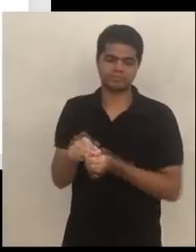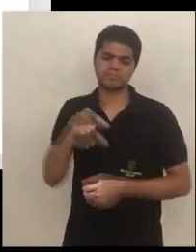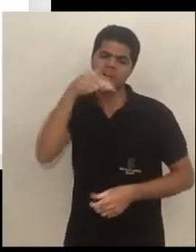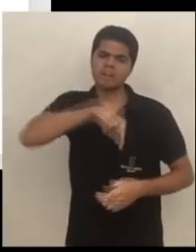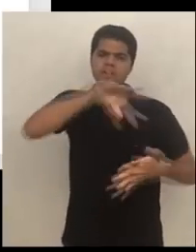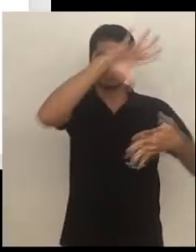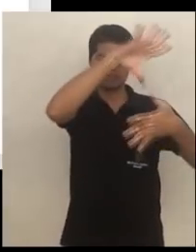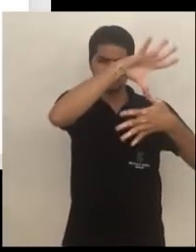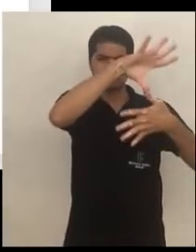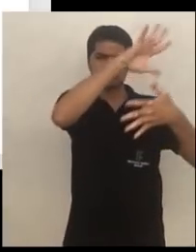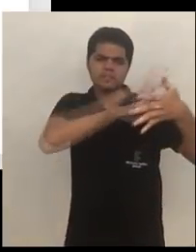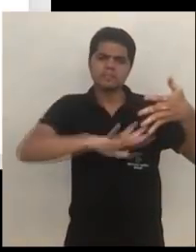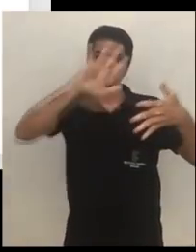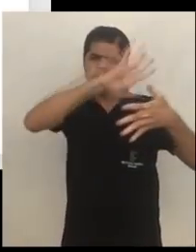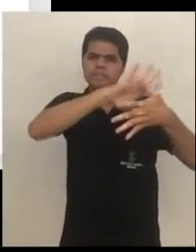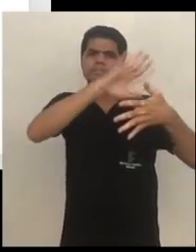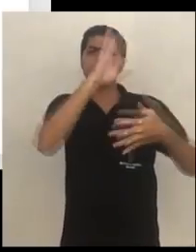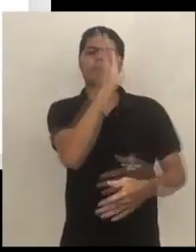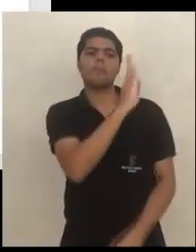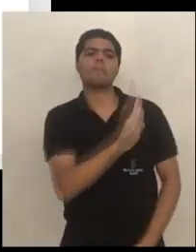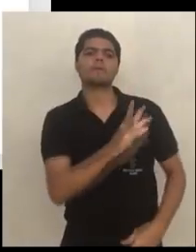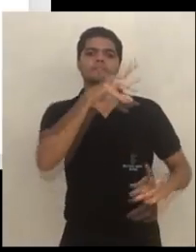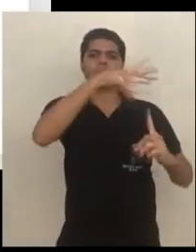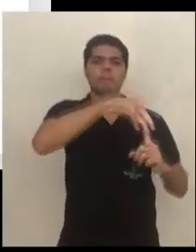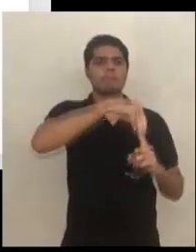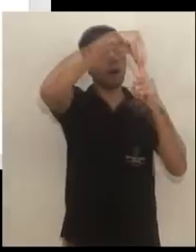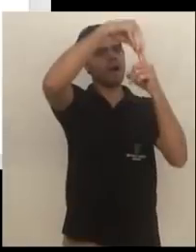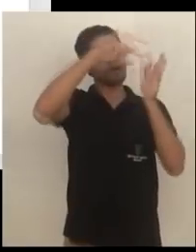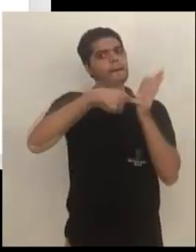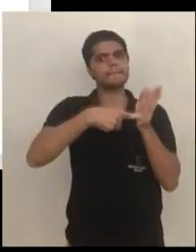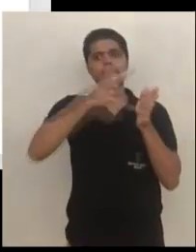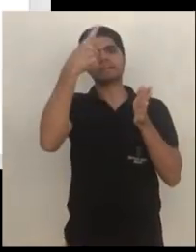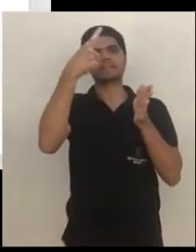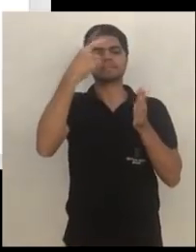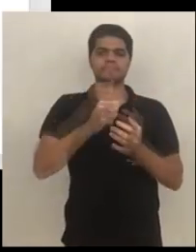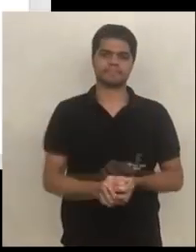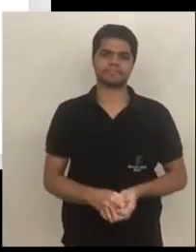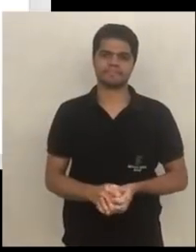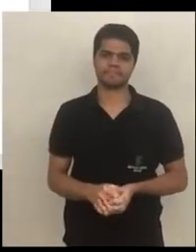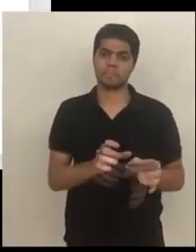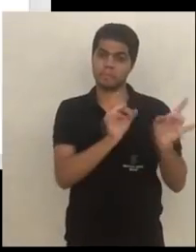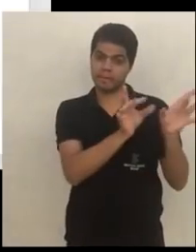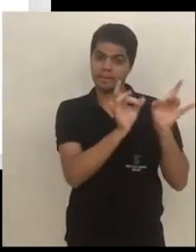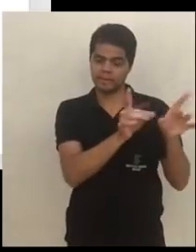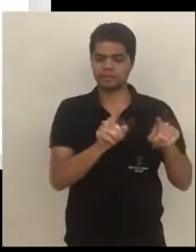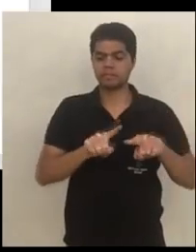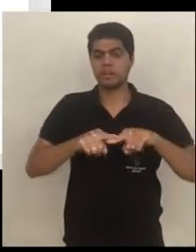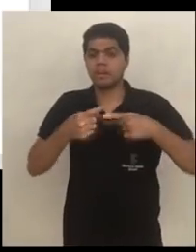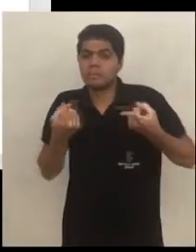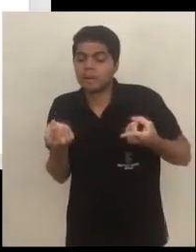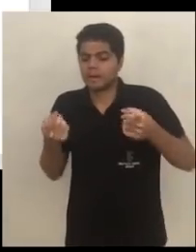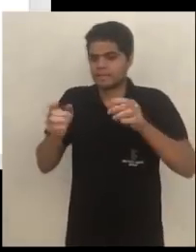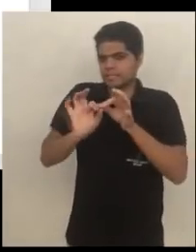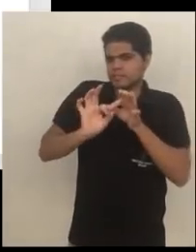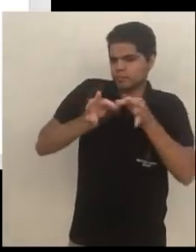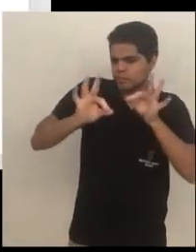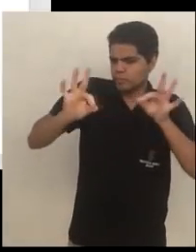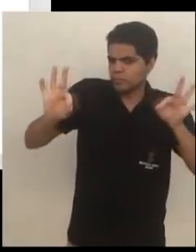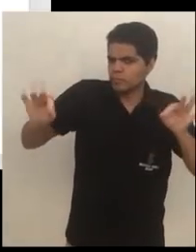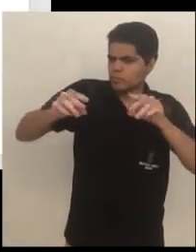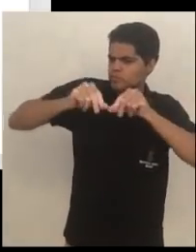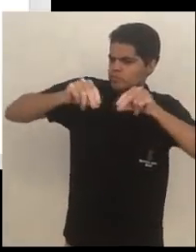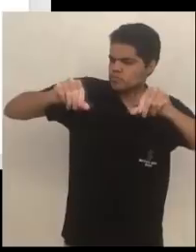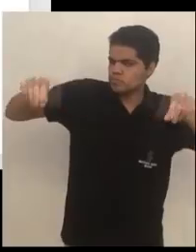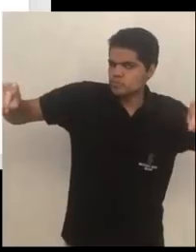Latina, o Brasil é o líder do mercado orgânico, certo? Agora, em relação à extensão de terra destinada à agricultura orgânica,